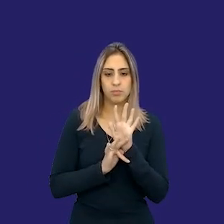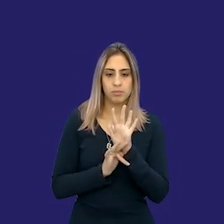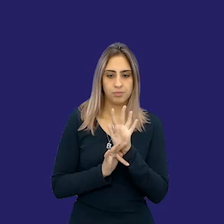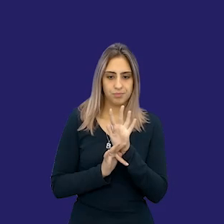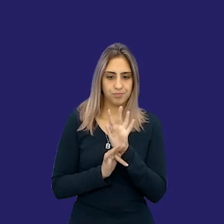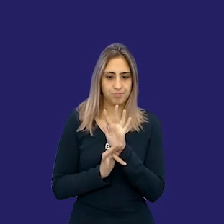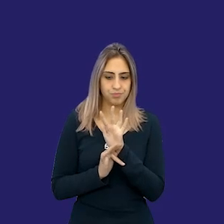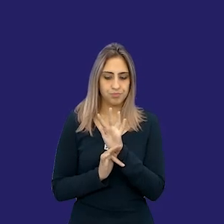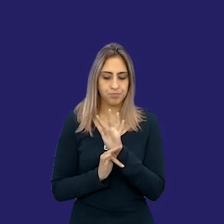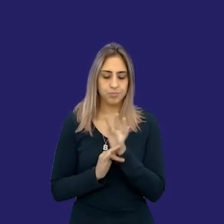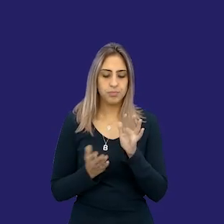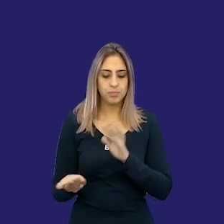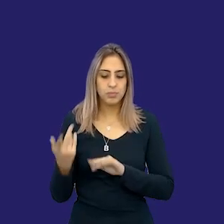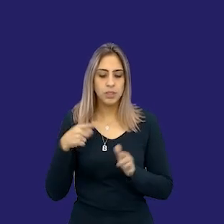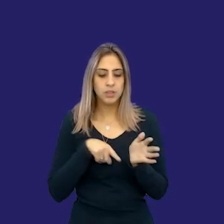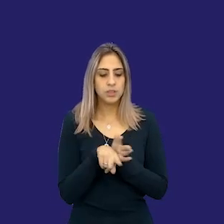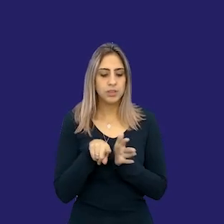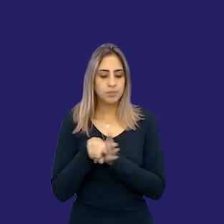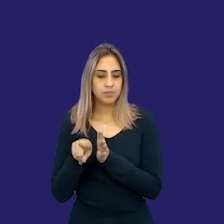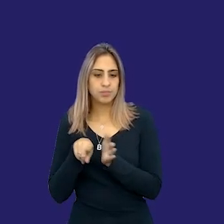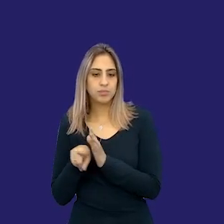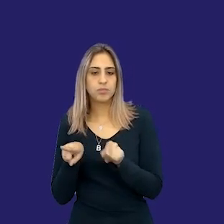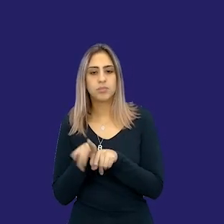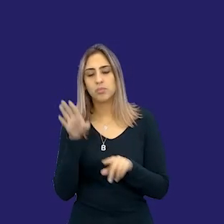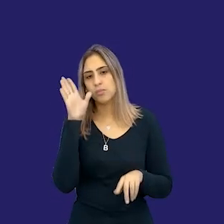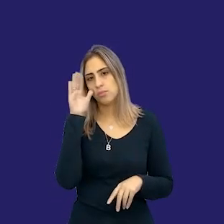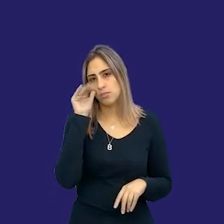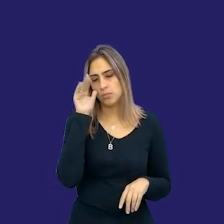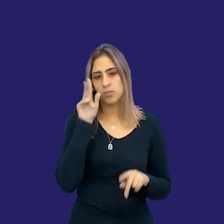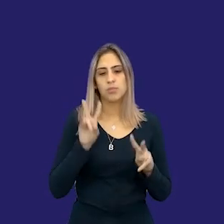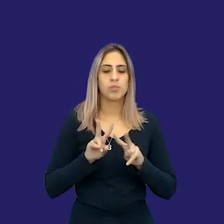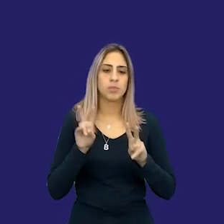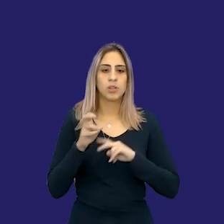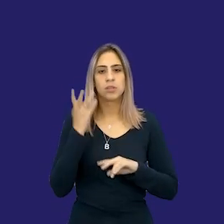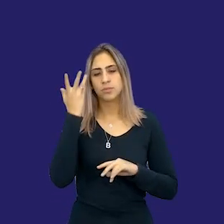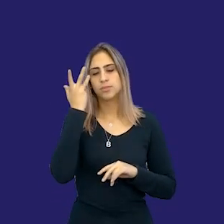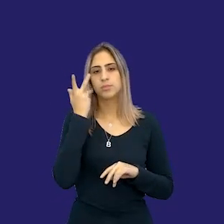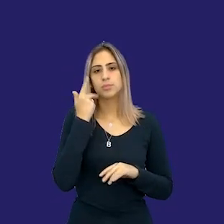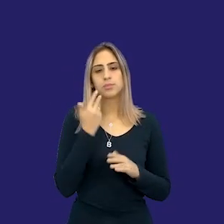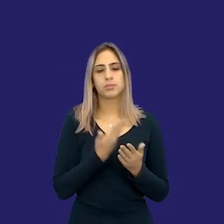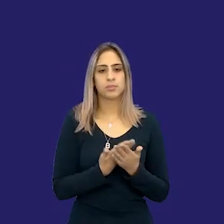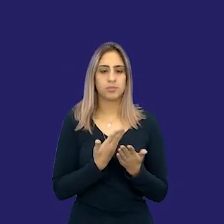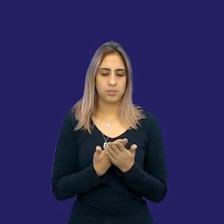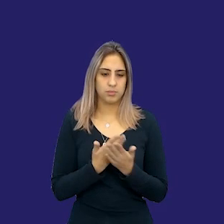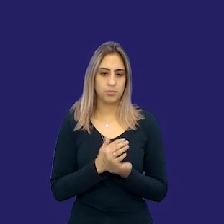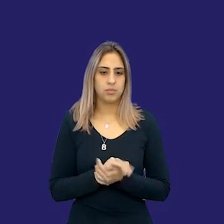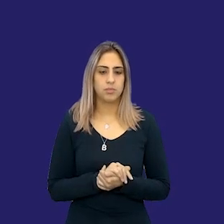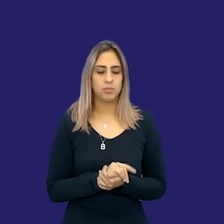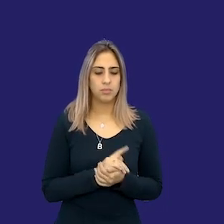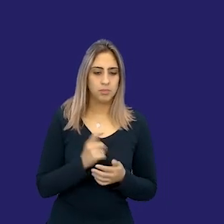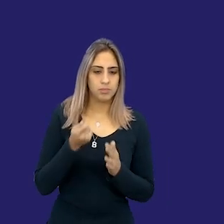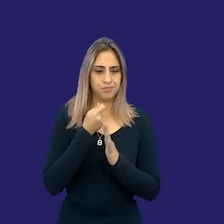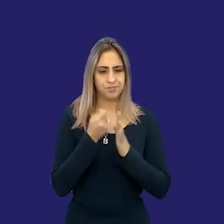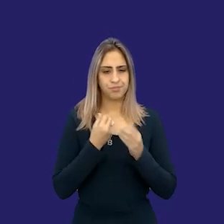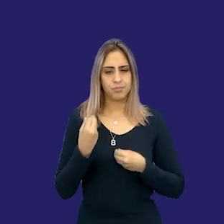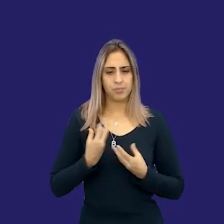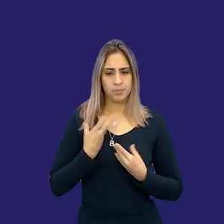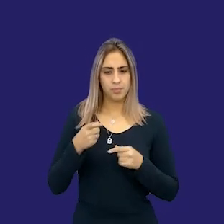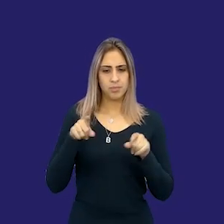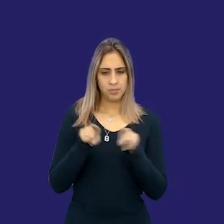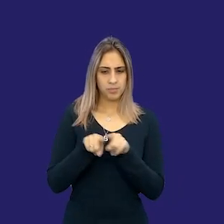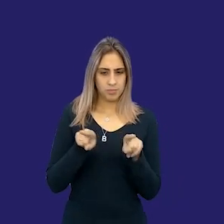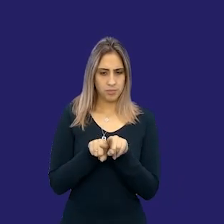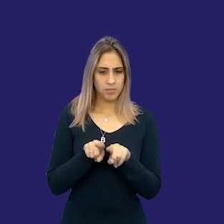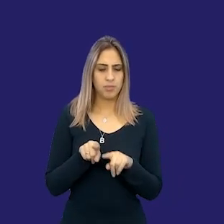de levantamento de perguntas e curiosidades sobre os animais estudados, anotando informações importantes